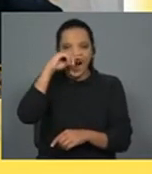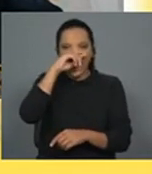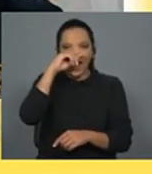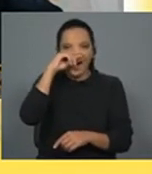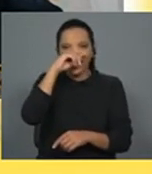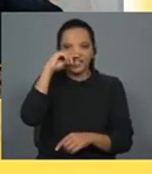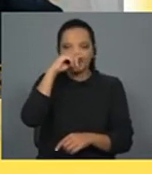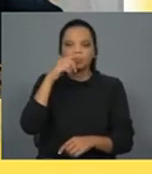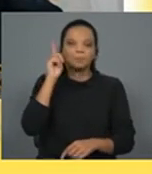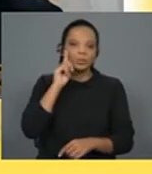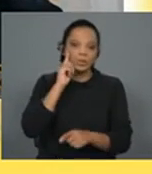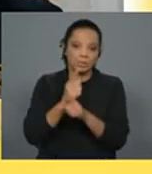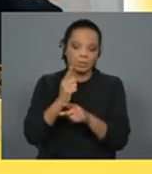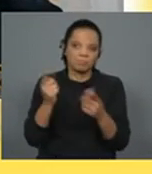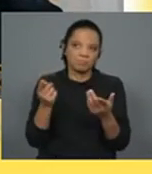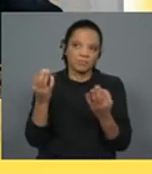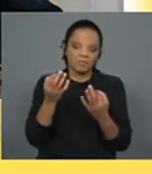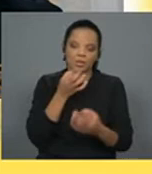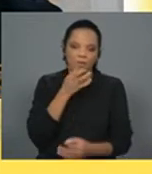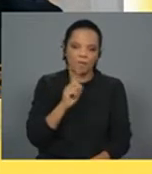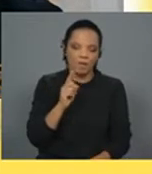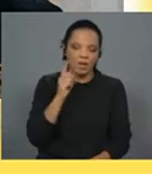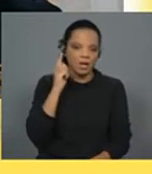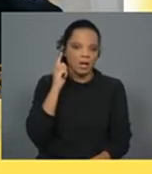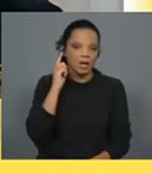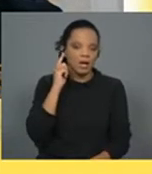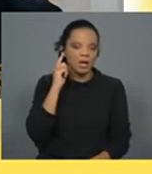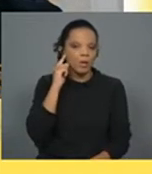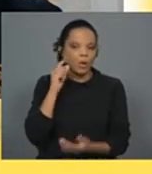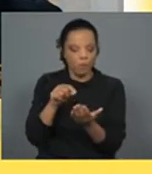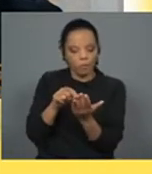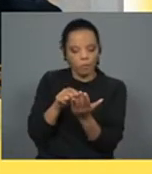anos, e praticamente já não se fala dos radioamadores, temos